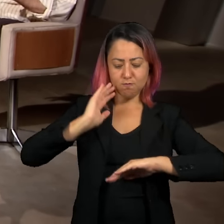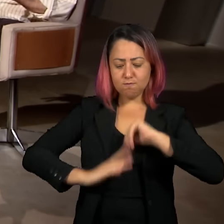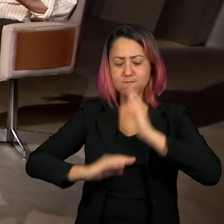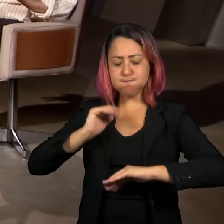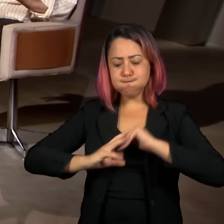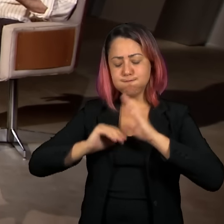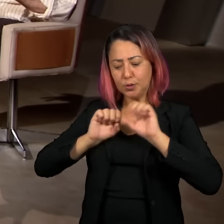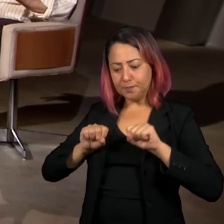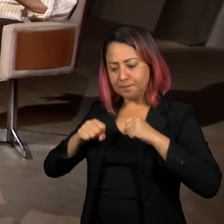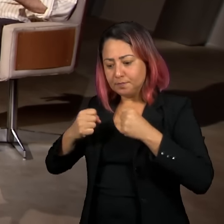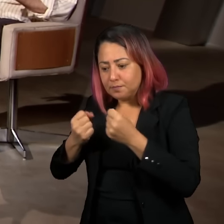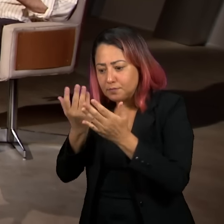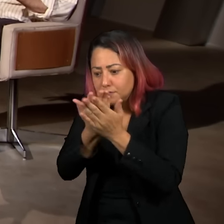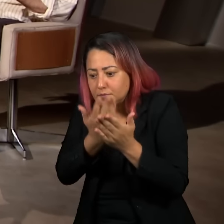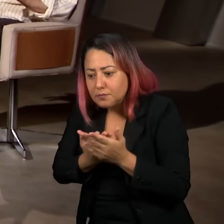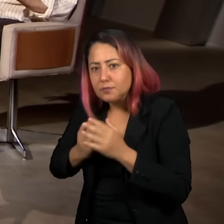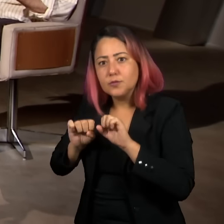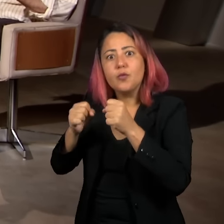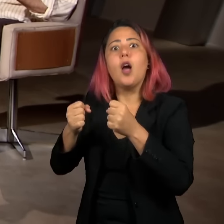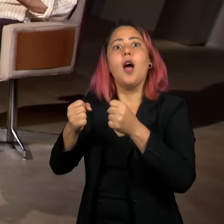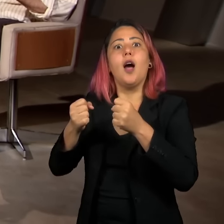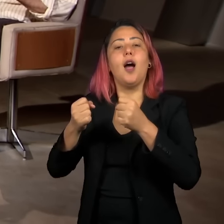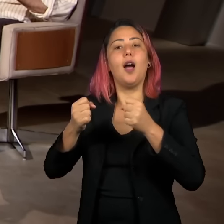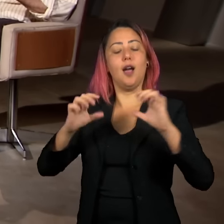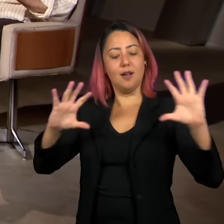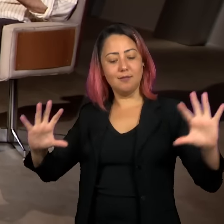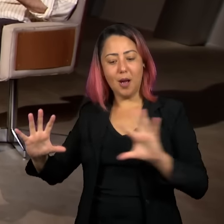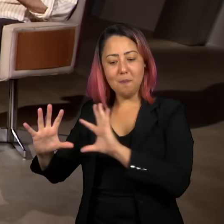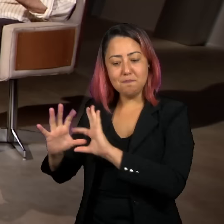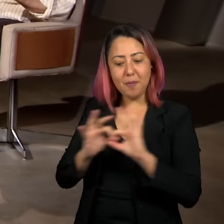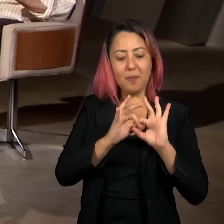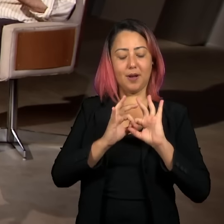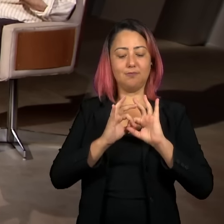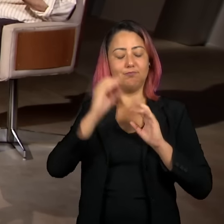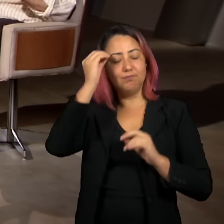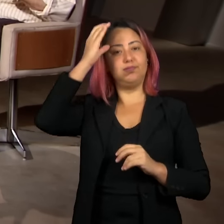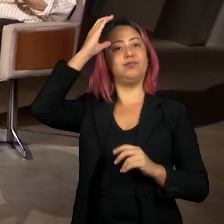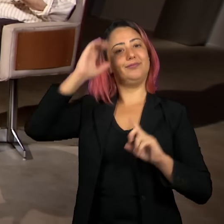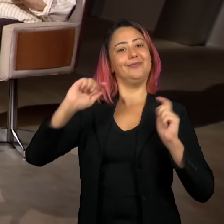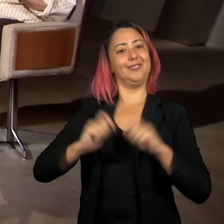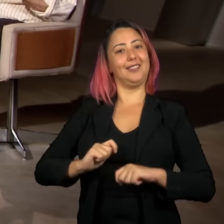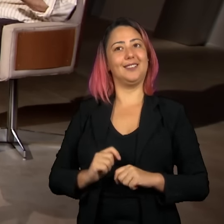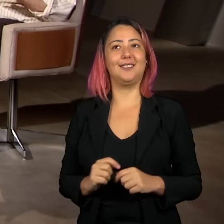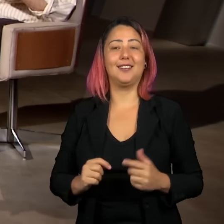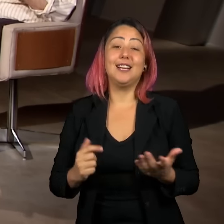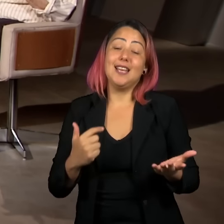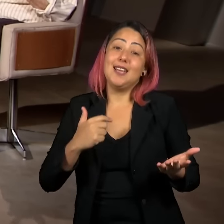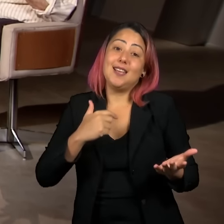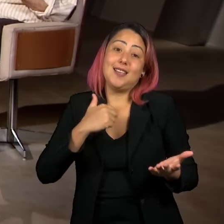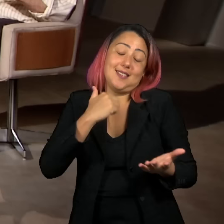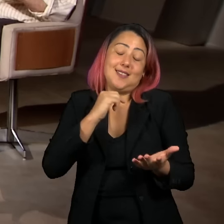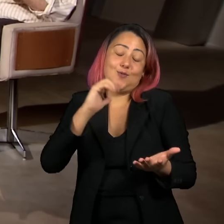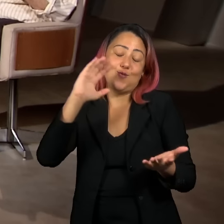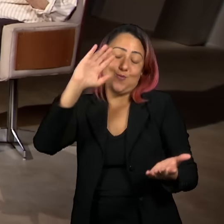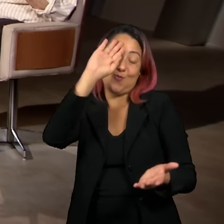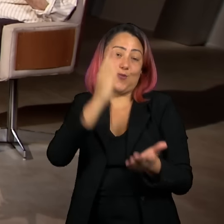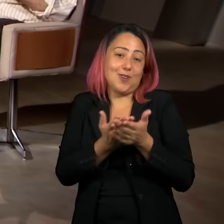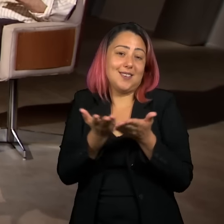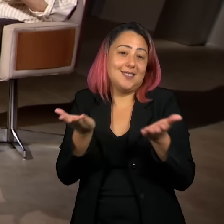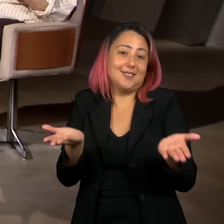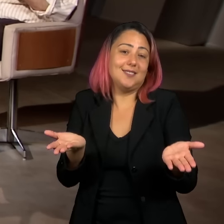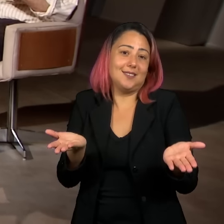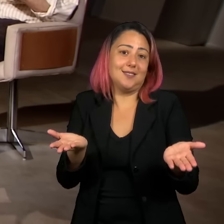que é que é atitude uhum e e eu assim a gente tá vendo que